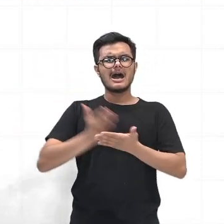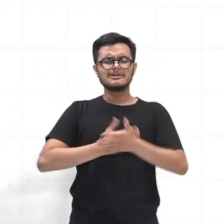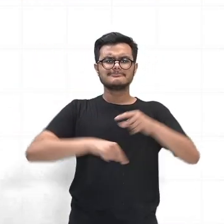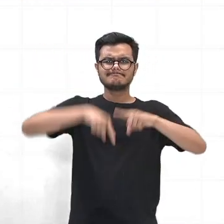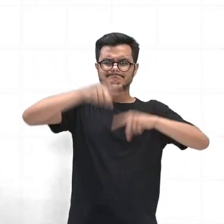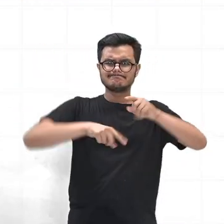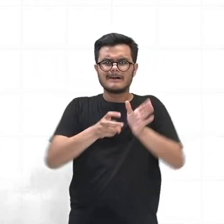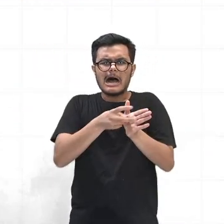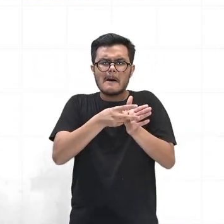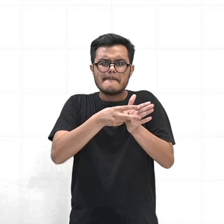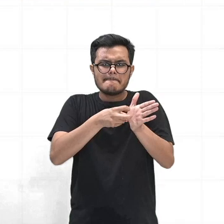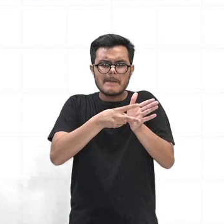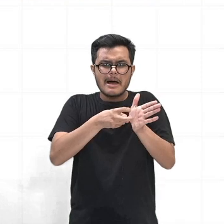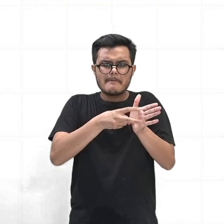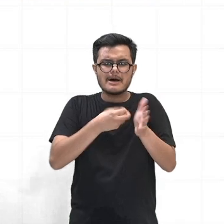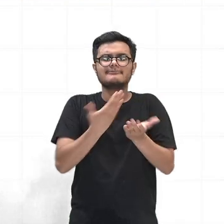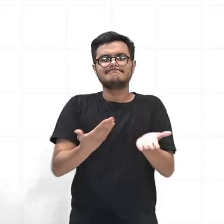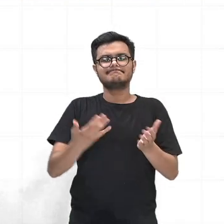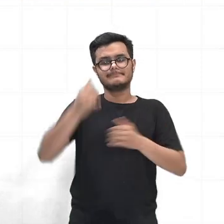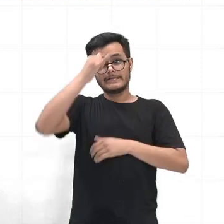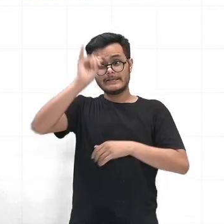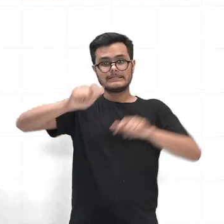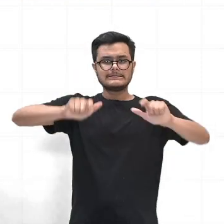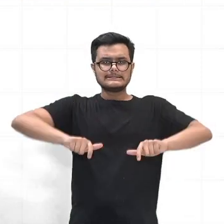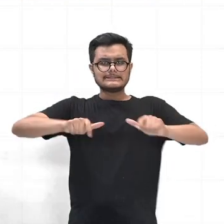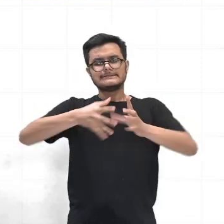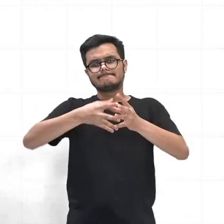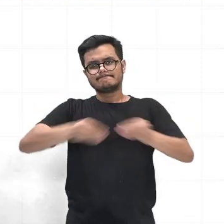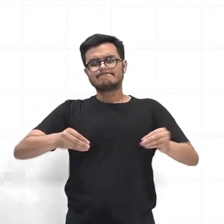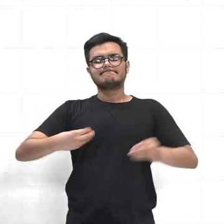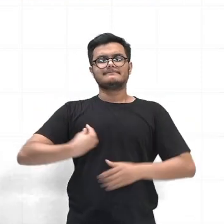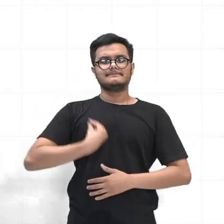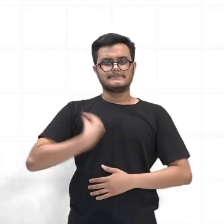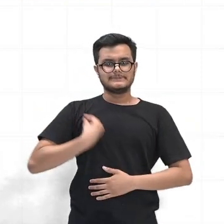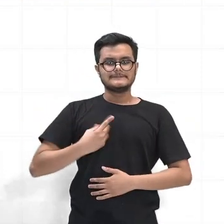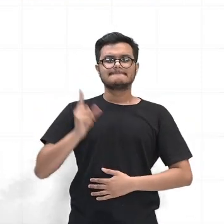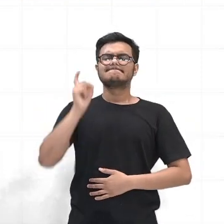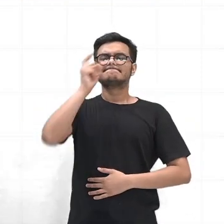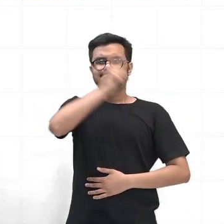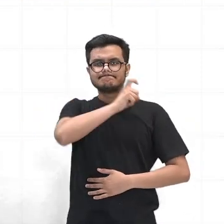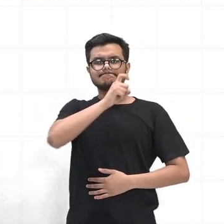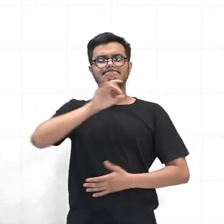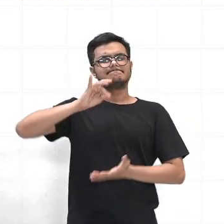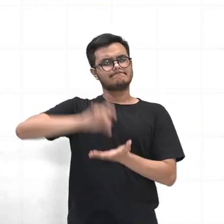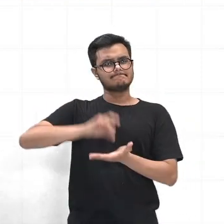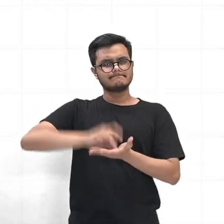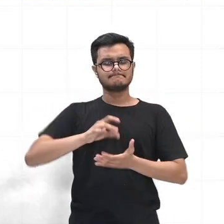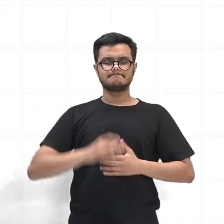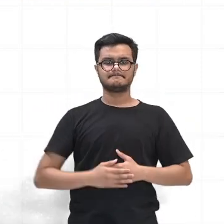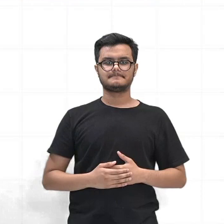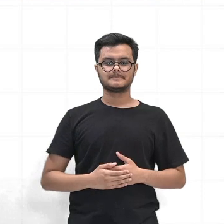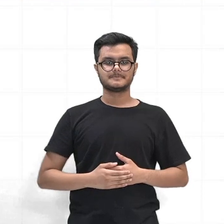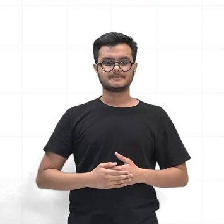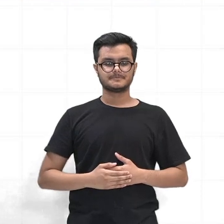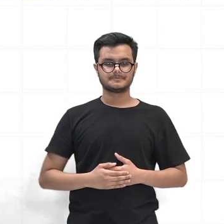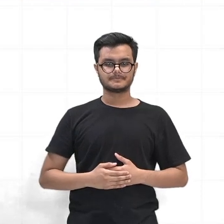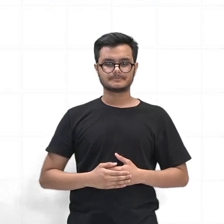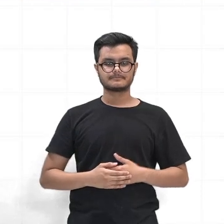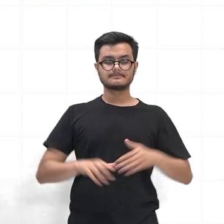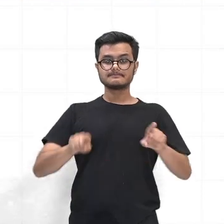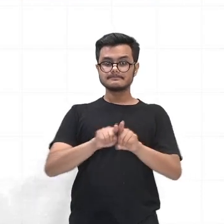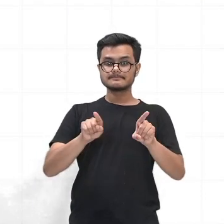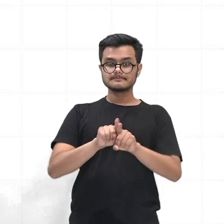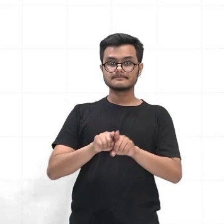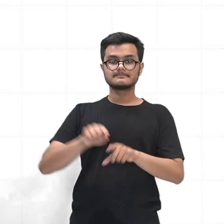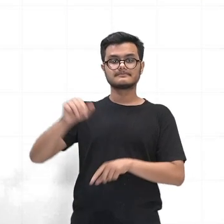buscando preservar suas terras e o modo de vida frente aos desafios contemporâneos. Vamos ter também aí os